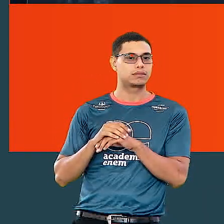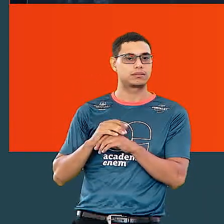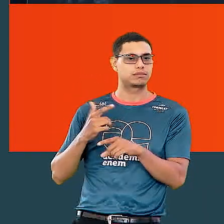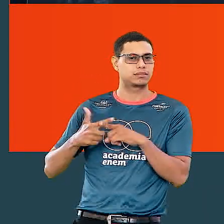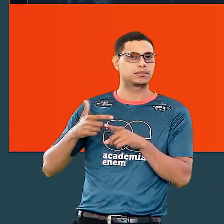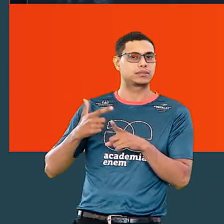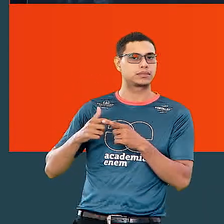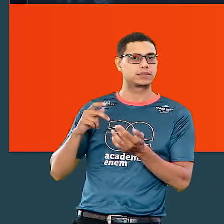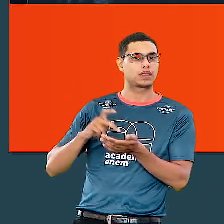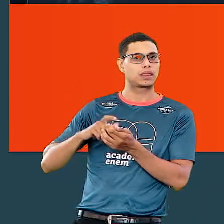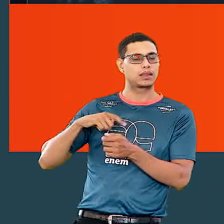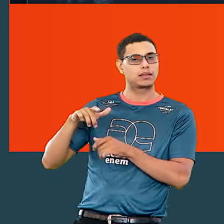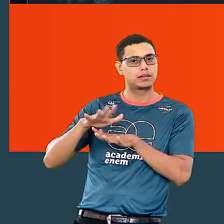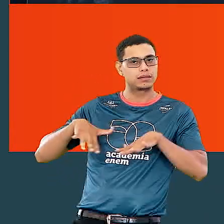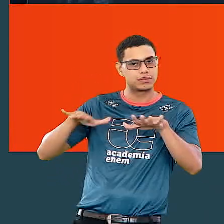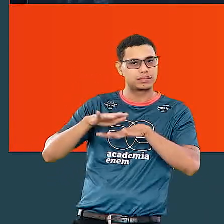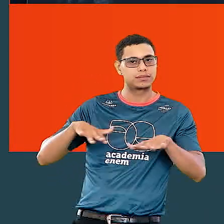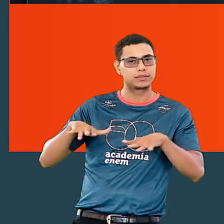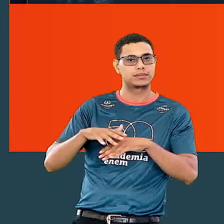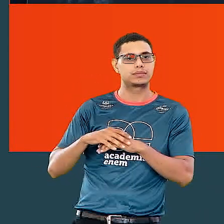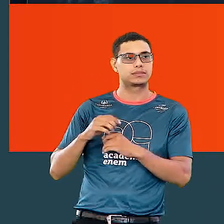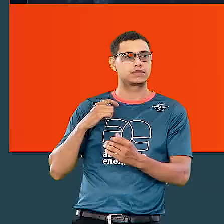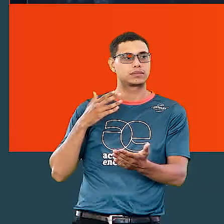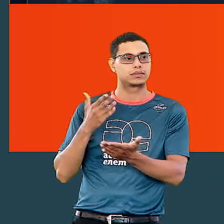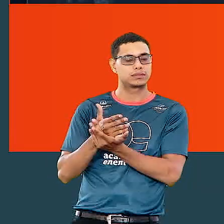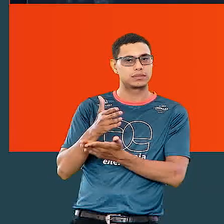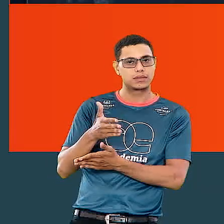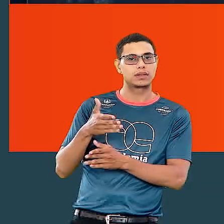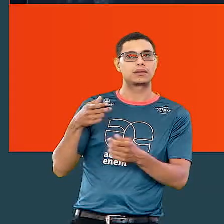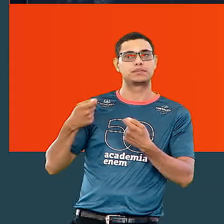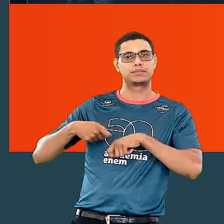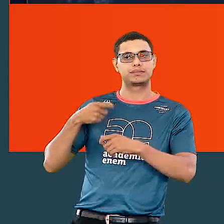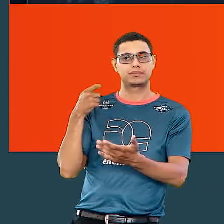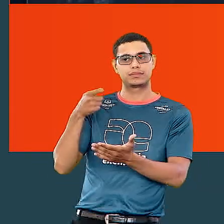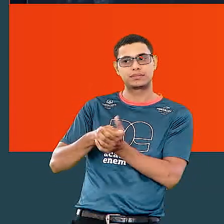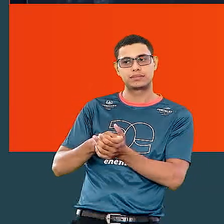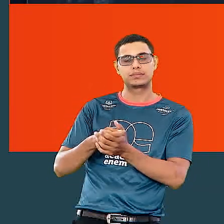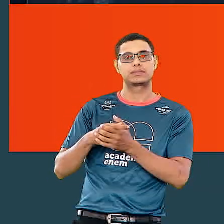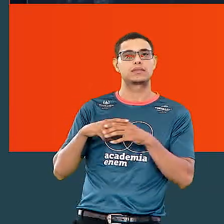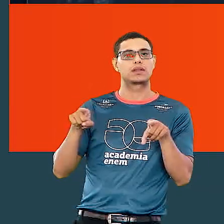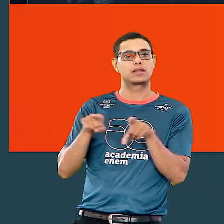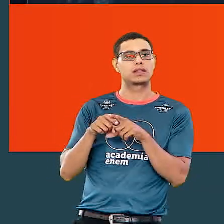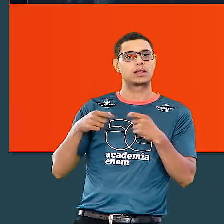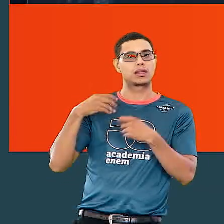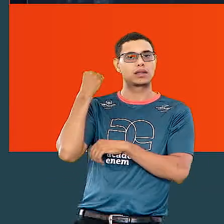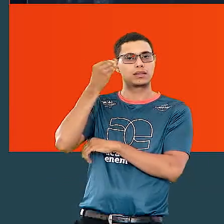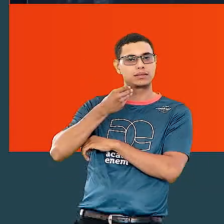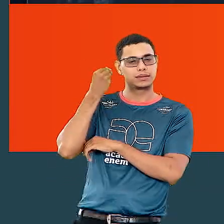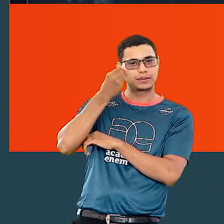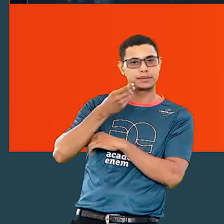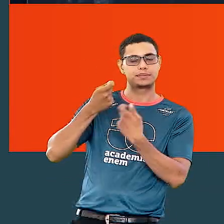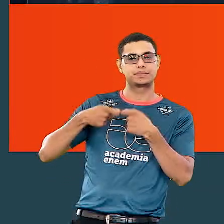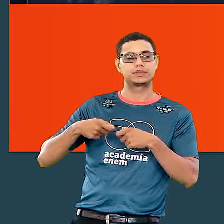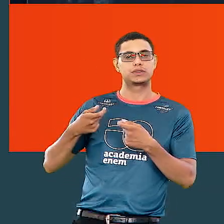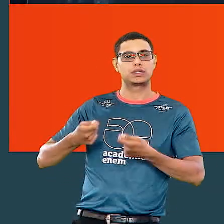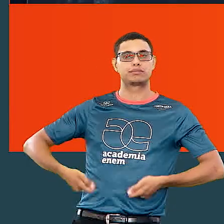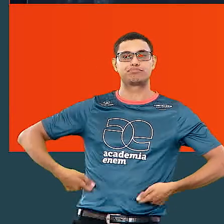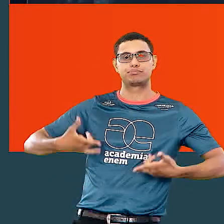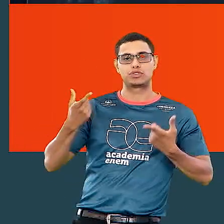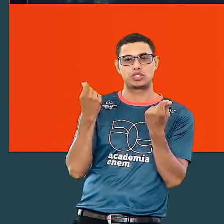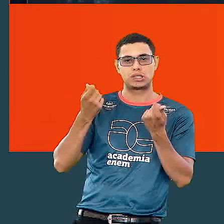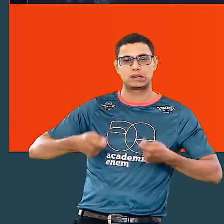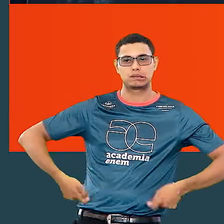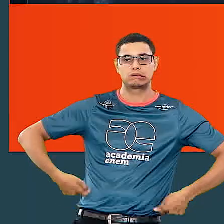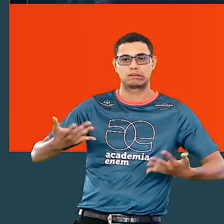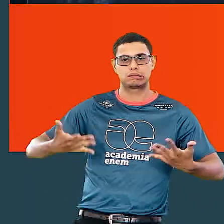muitos desses espaços, para você entrar, você tem que pagar. Para você poder vivenciar a experiência, você tem que gastar muito dinheiro